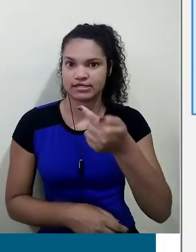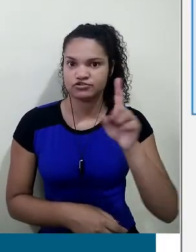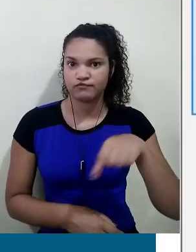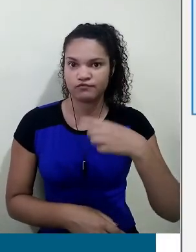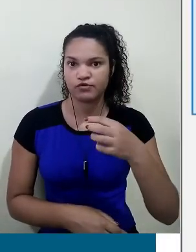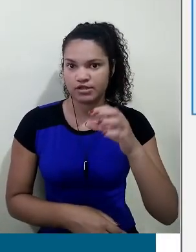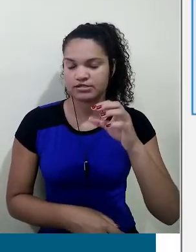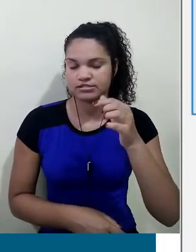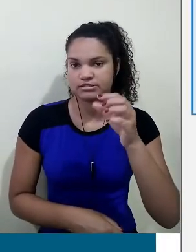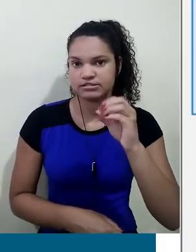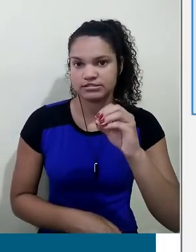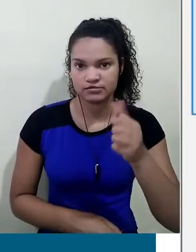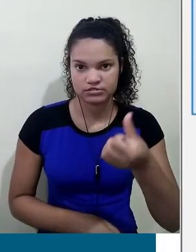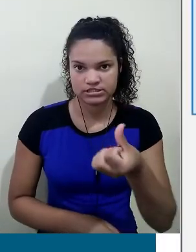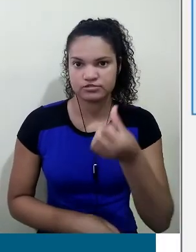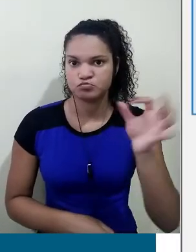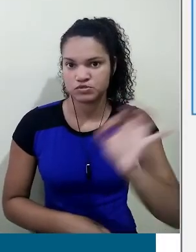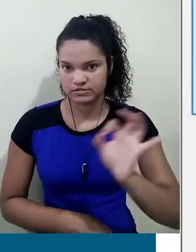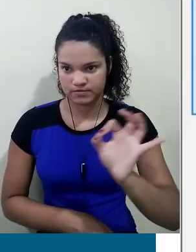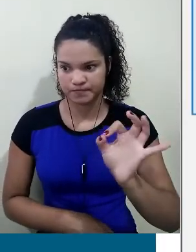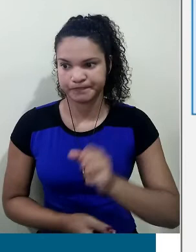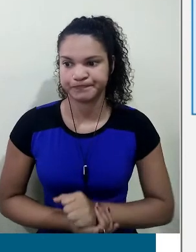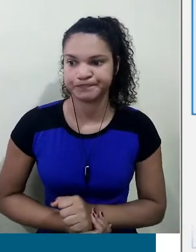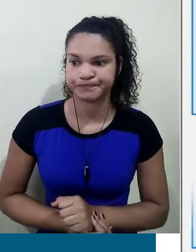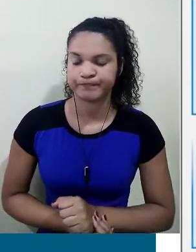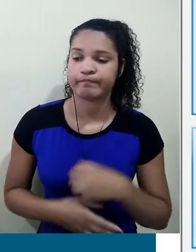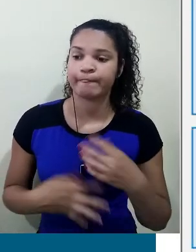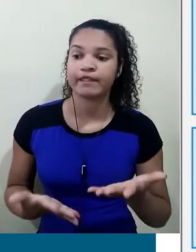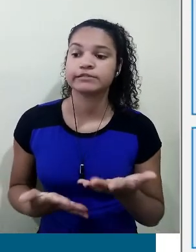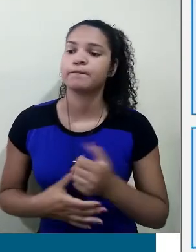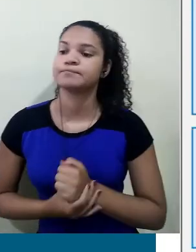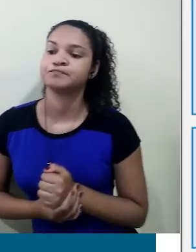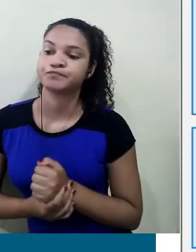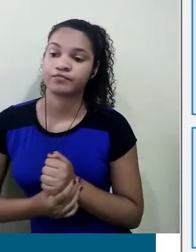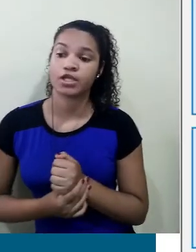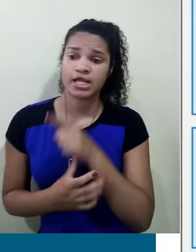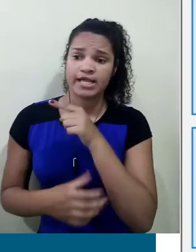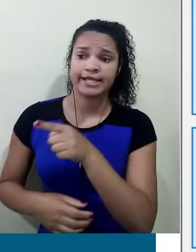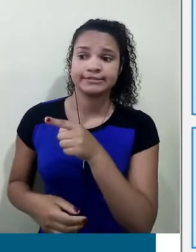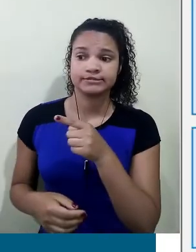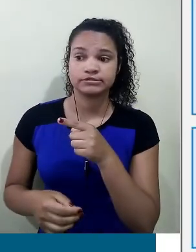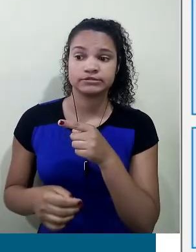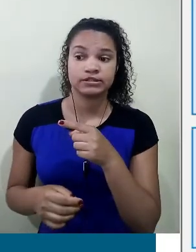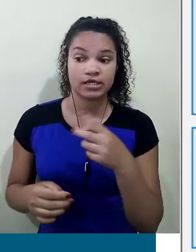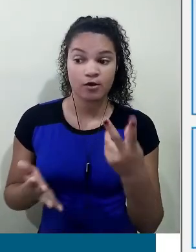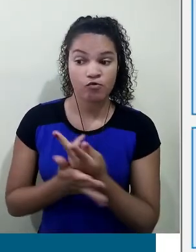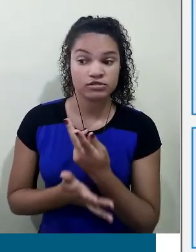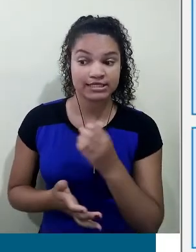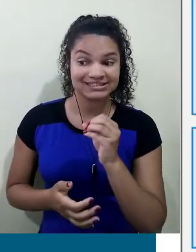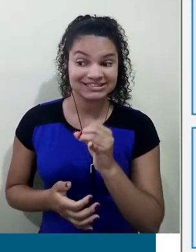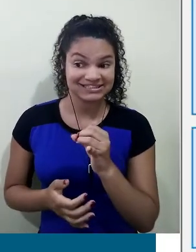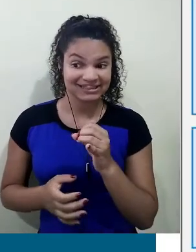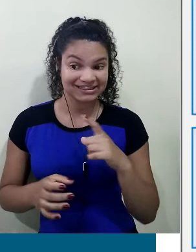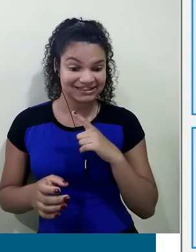de soma de probabilidades ocorre quando os subconjuntos do conjunto espaço amostral